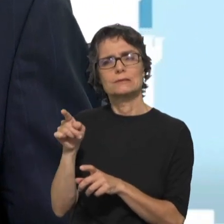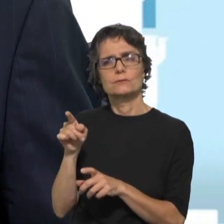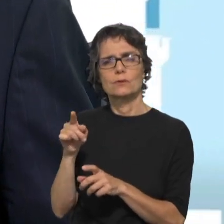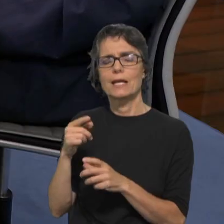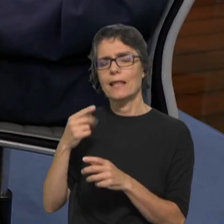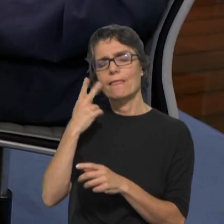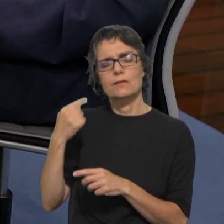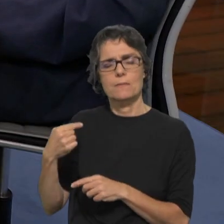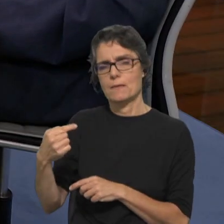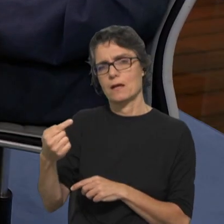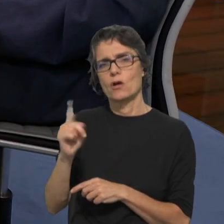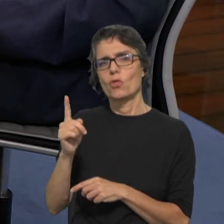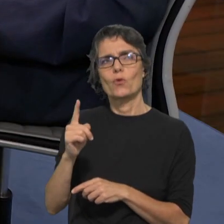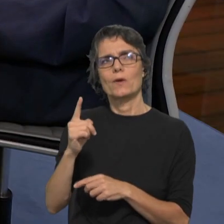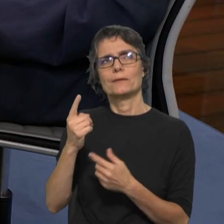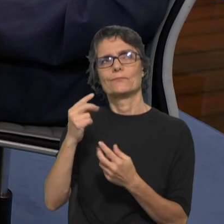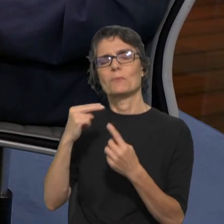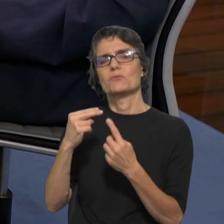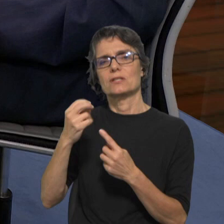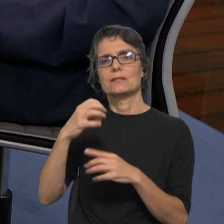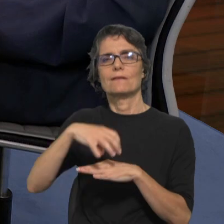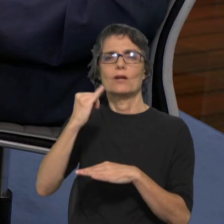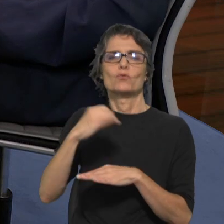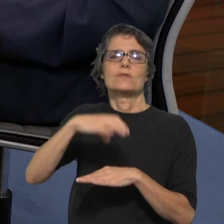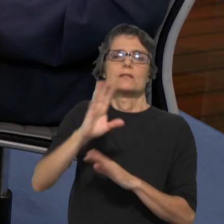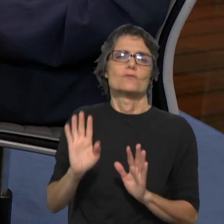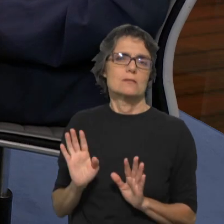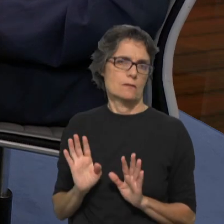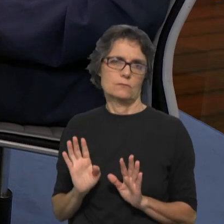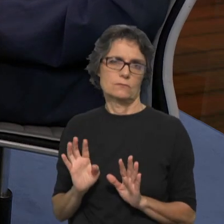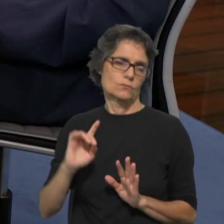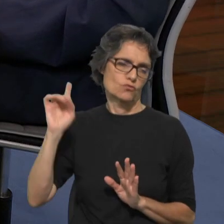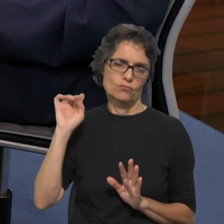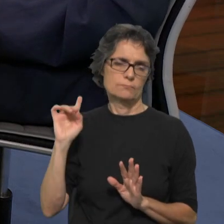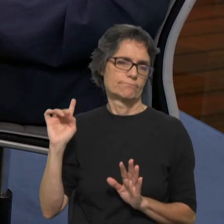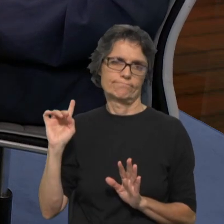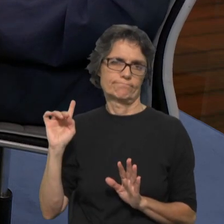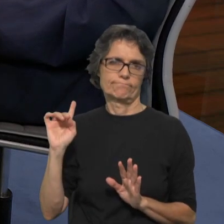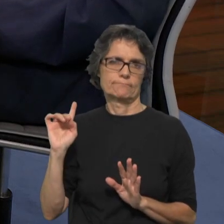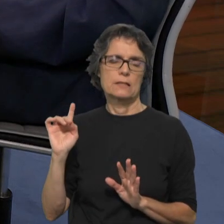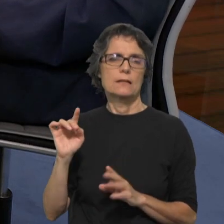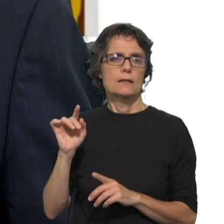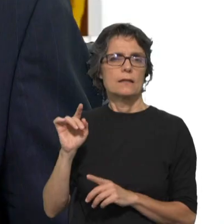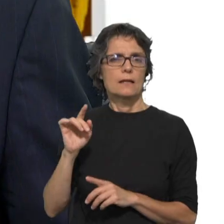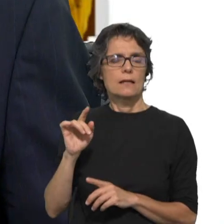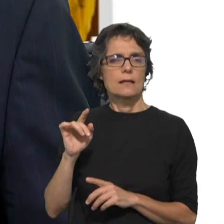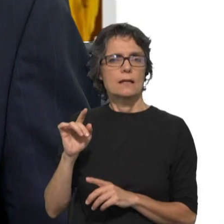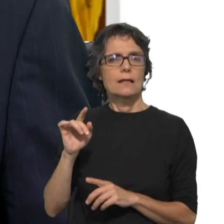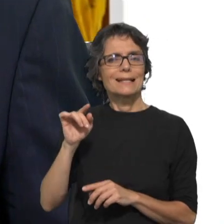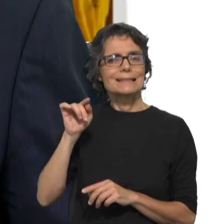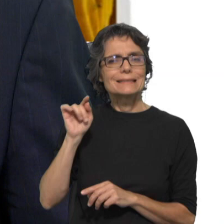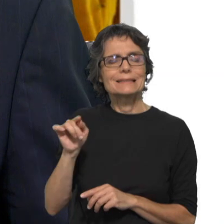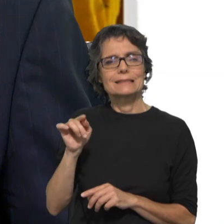institucionais. E digo isto também como representante institucional e não desprezando esse domínio, mas eu acho que passa